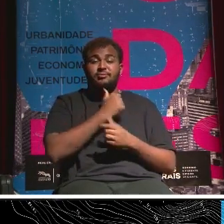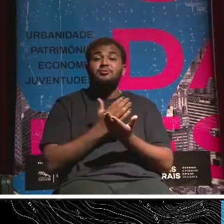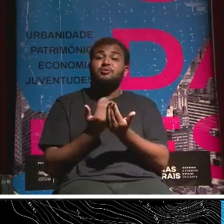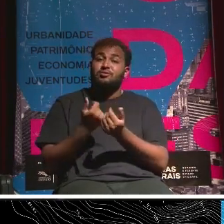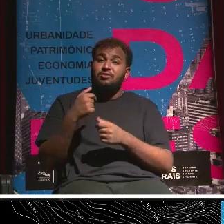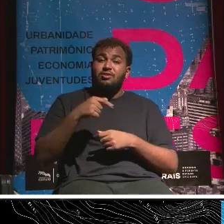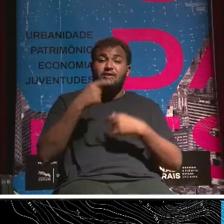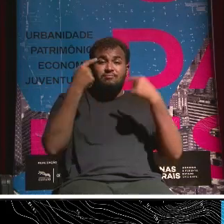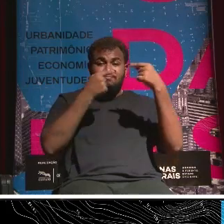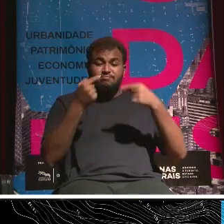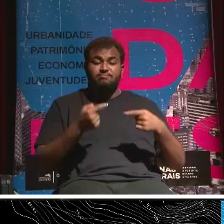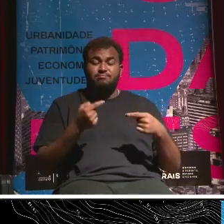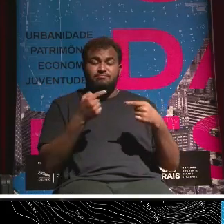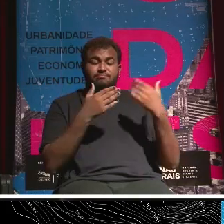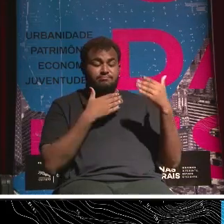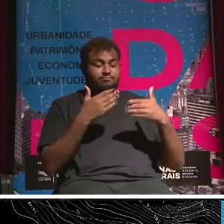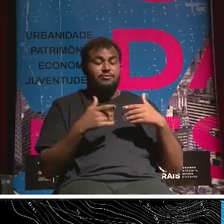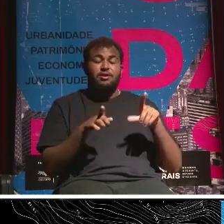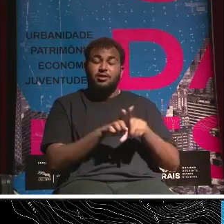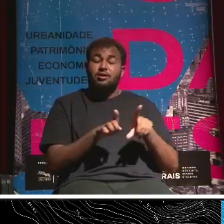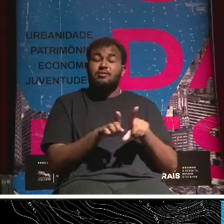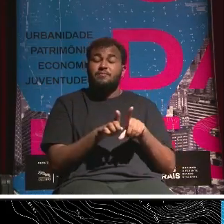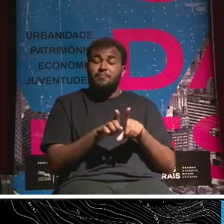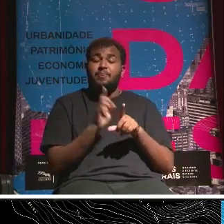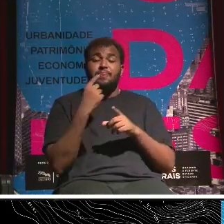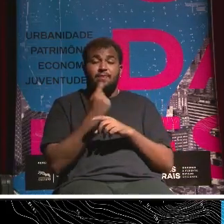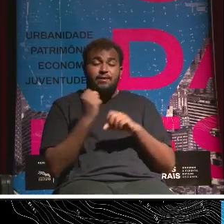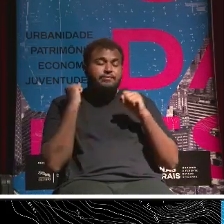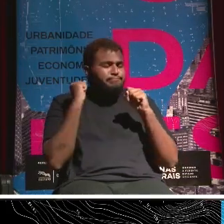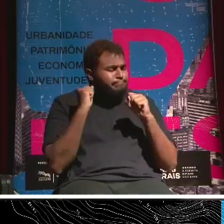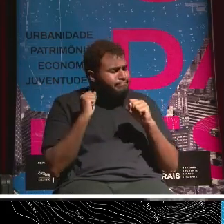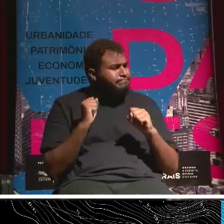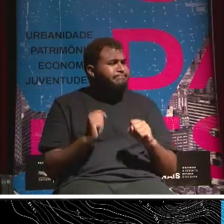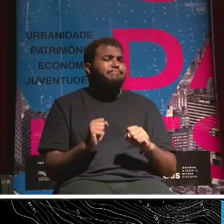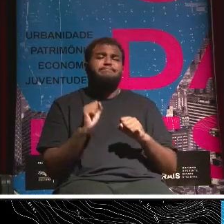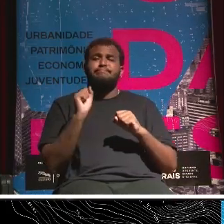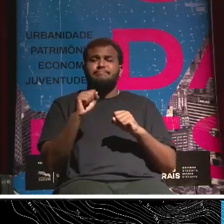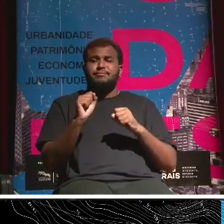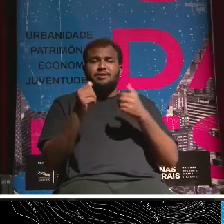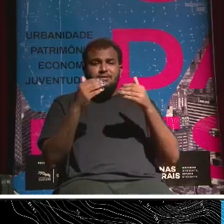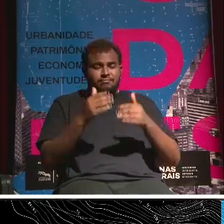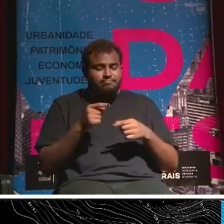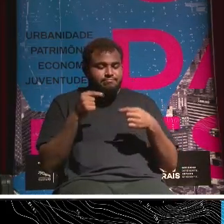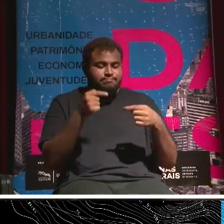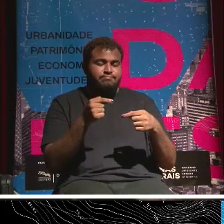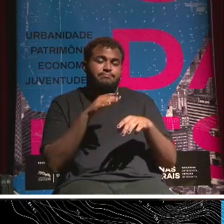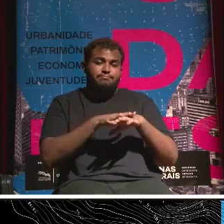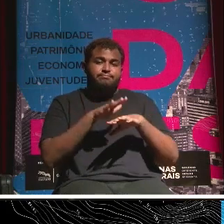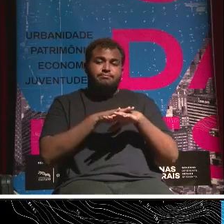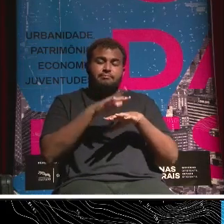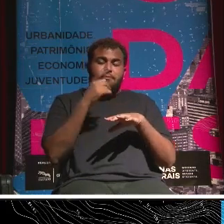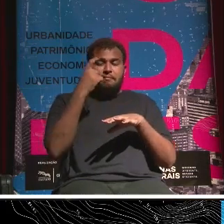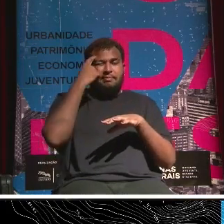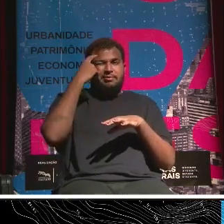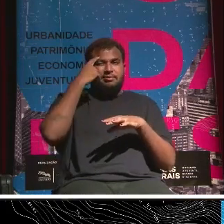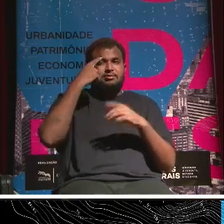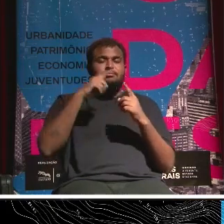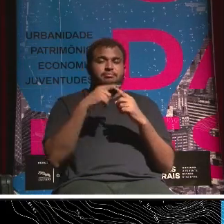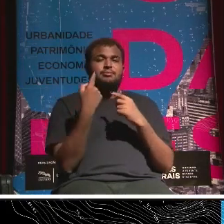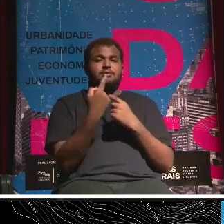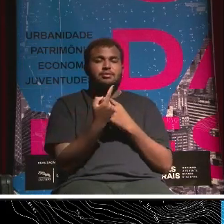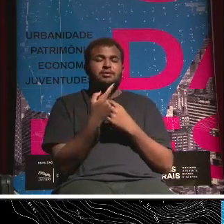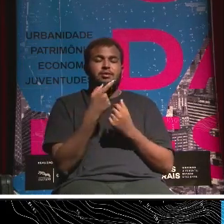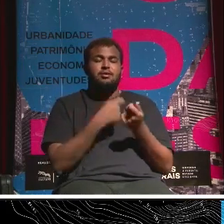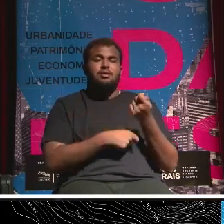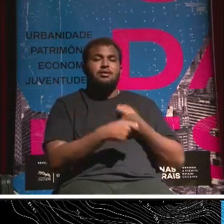discutindo isso. Acho que a gente pode estar discutindo isso, abordando, pensando outras coisas, para além dos investimentos.